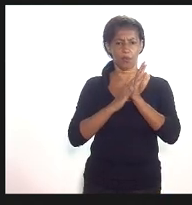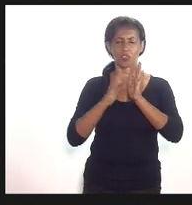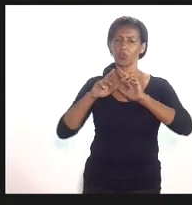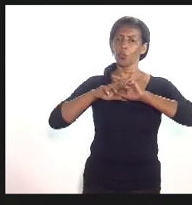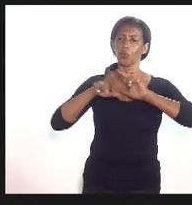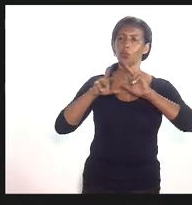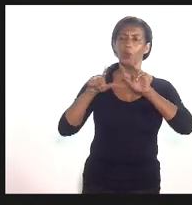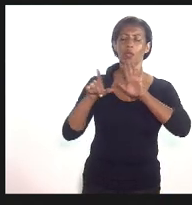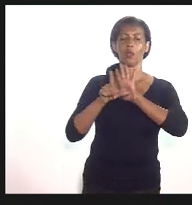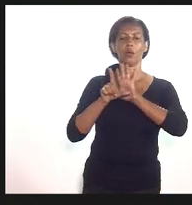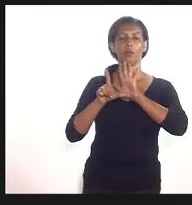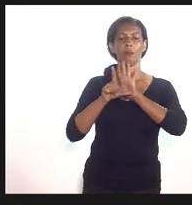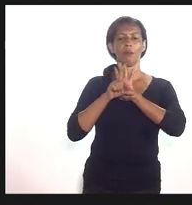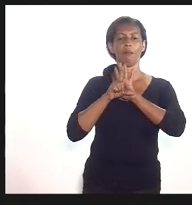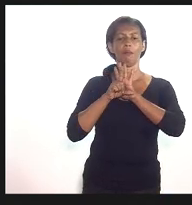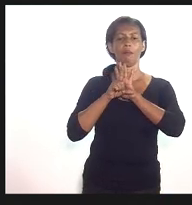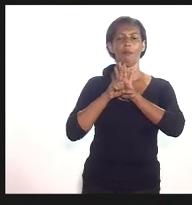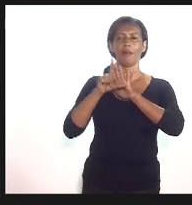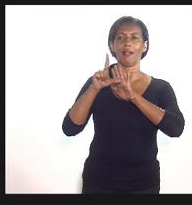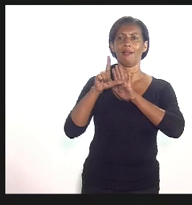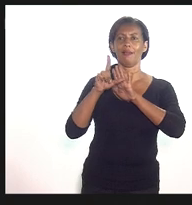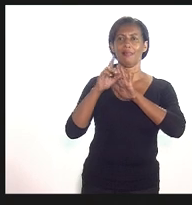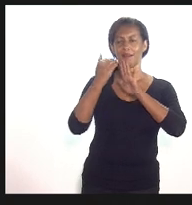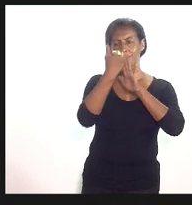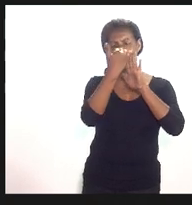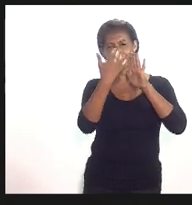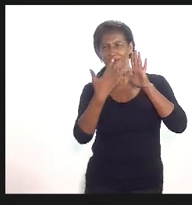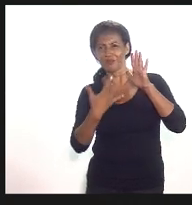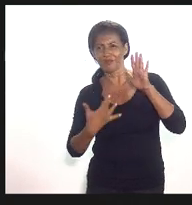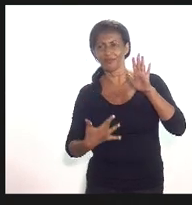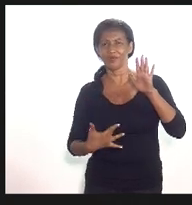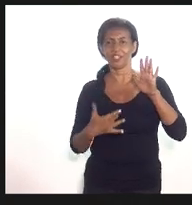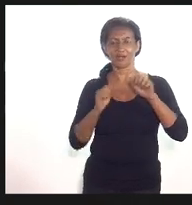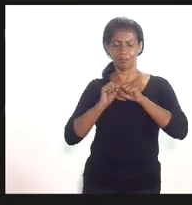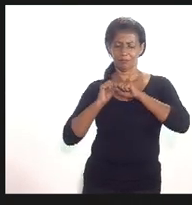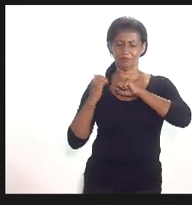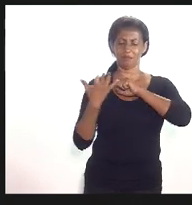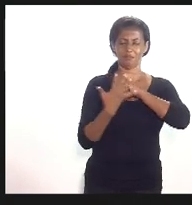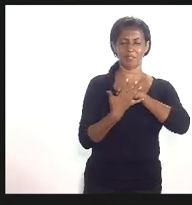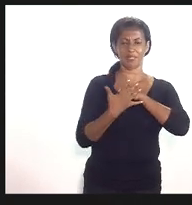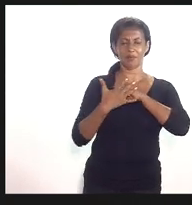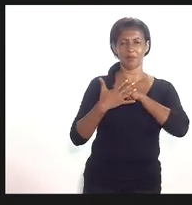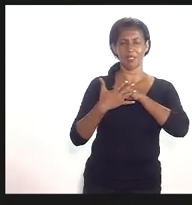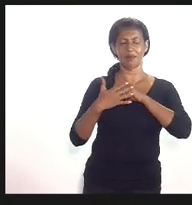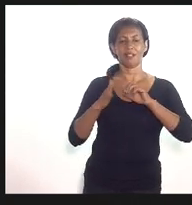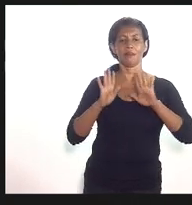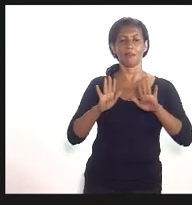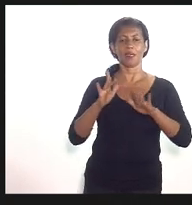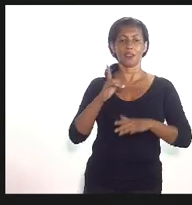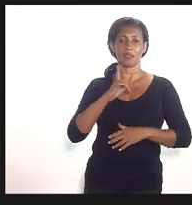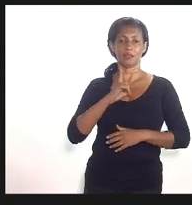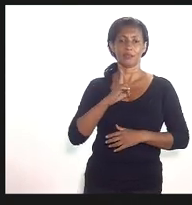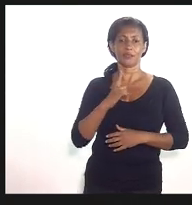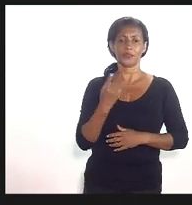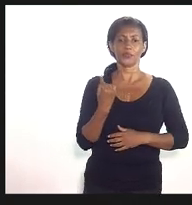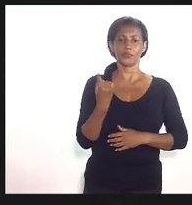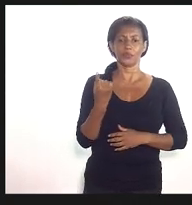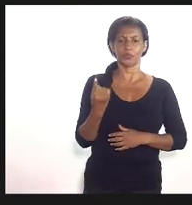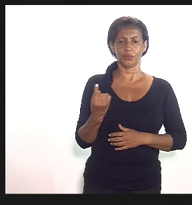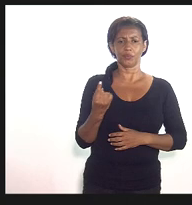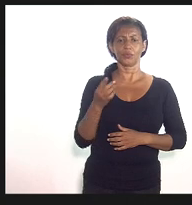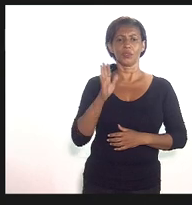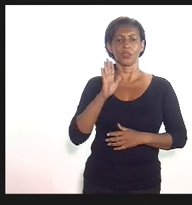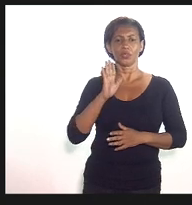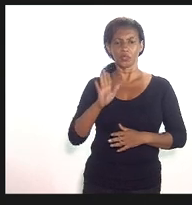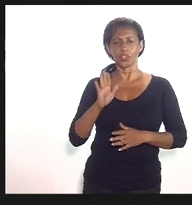lei dessa leva de leis que fizemos em torno da pandemia. Eu trouxe um elemento aqui, obviamente,